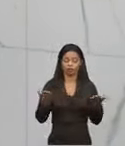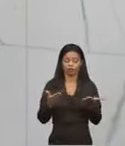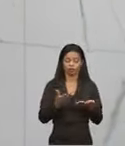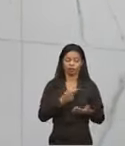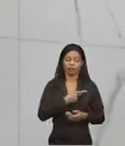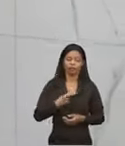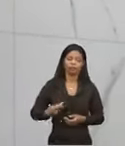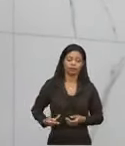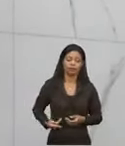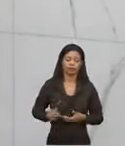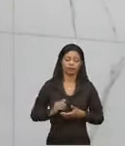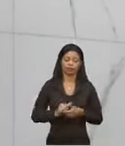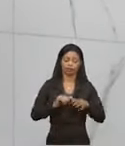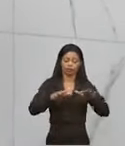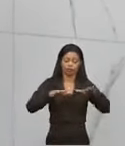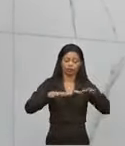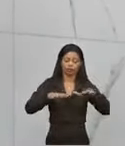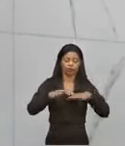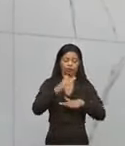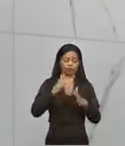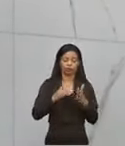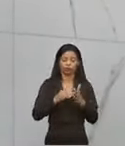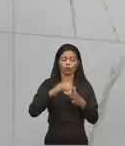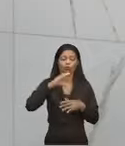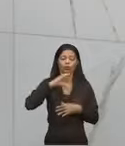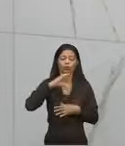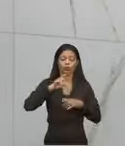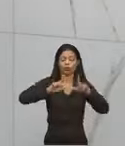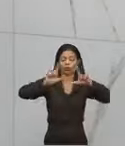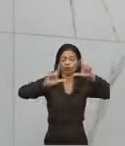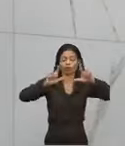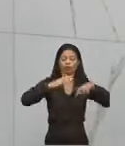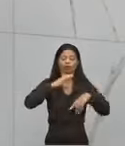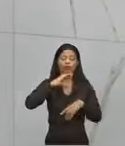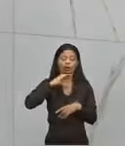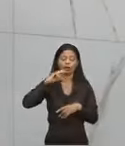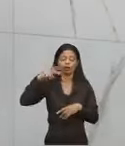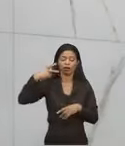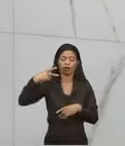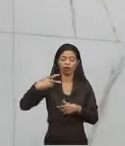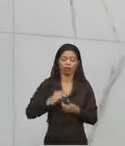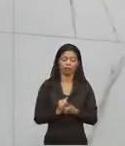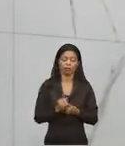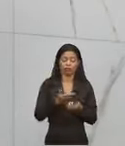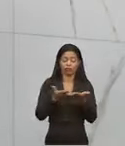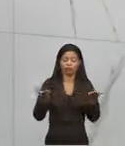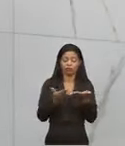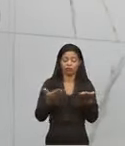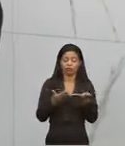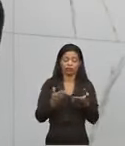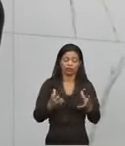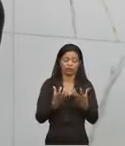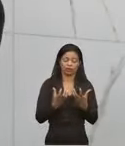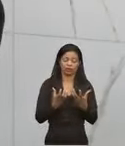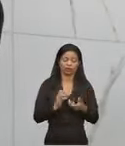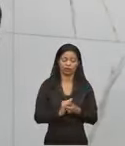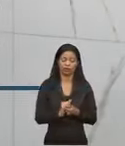vereadores e presentes, TV AMA, nobre vereador James, gostaria de pegar um ancho da Vossa Excelência